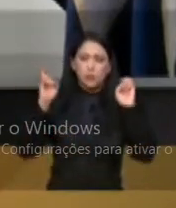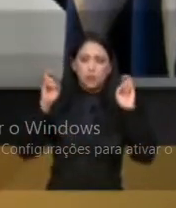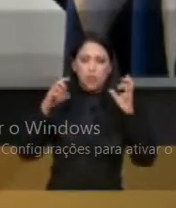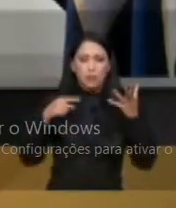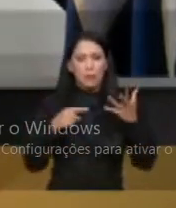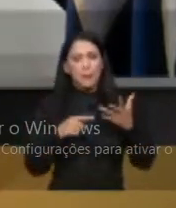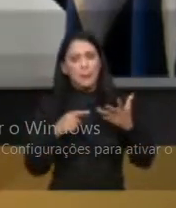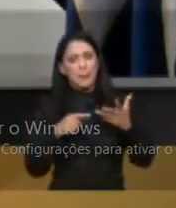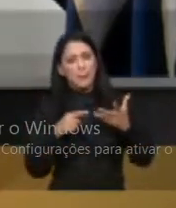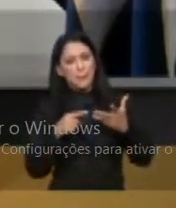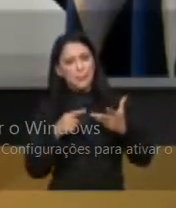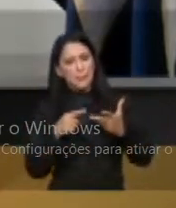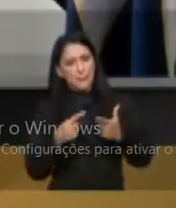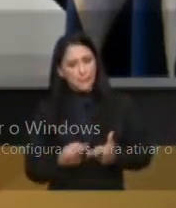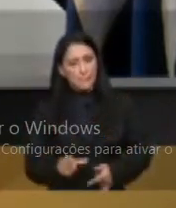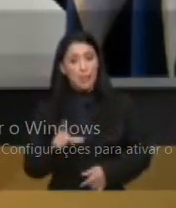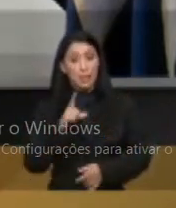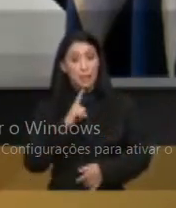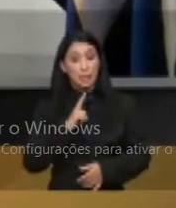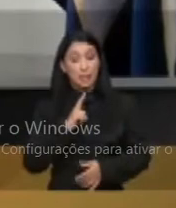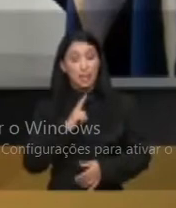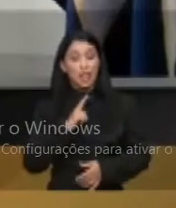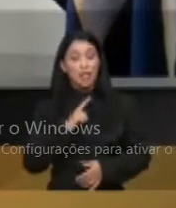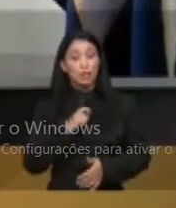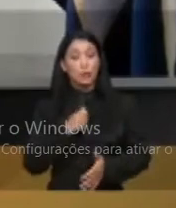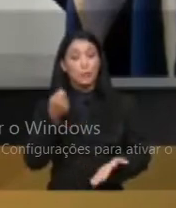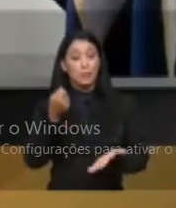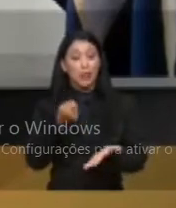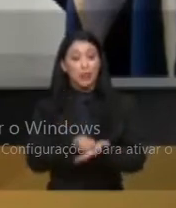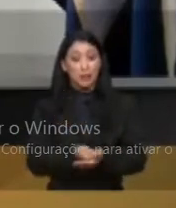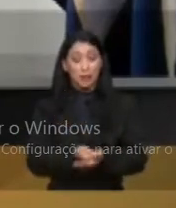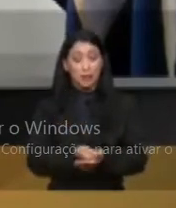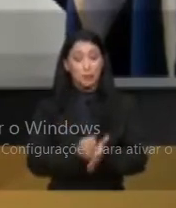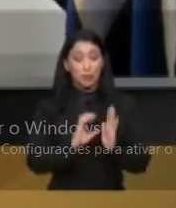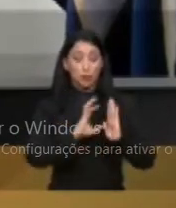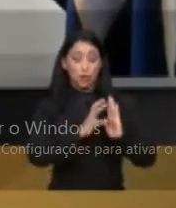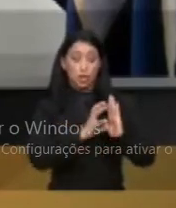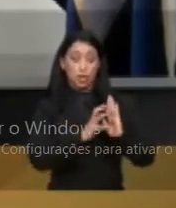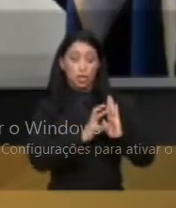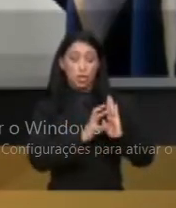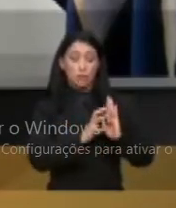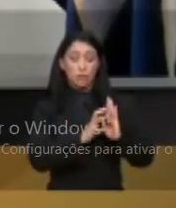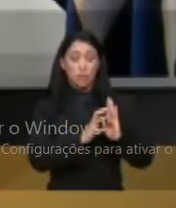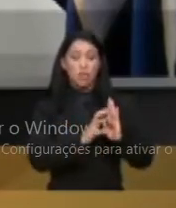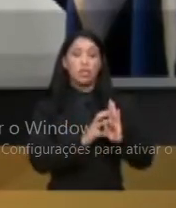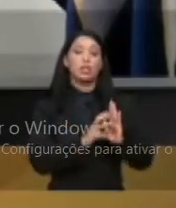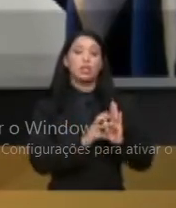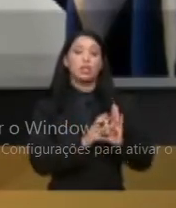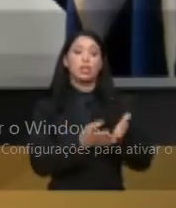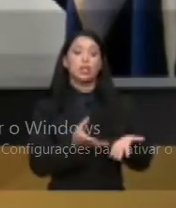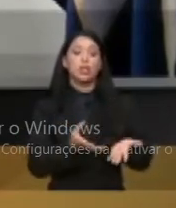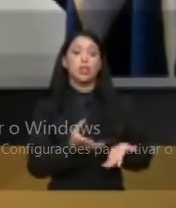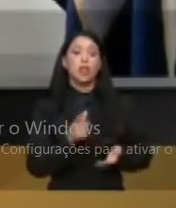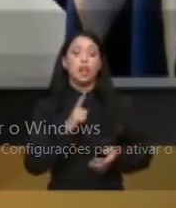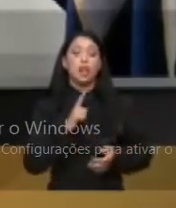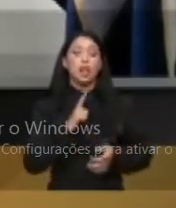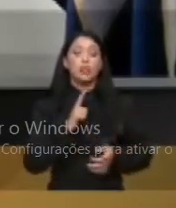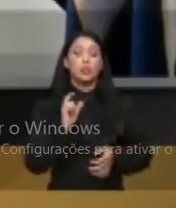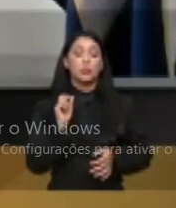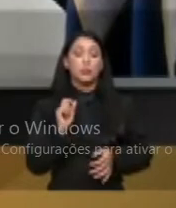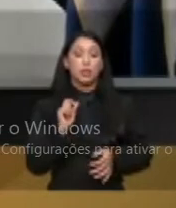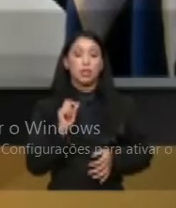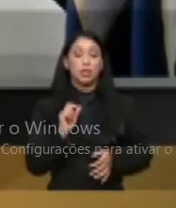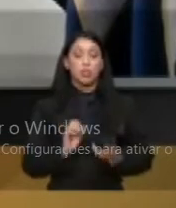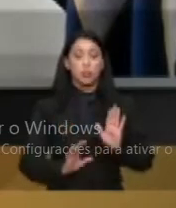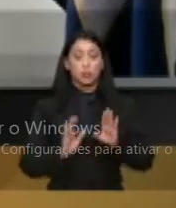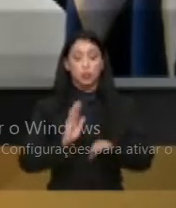pelas questões subjacentes que tangem ao financiamento de campanha eleitoral. Esta ação direta